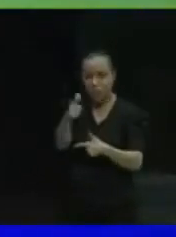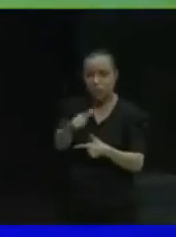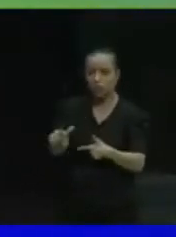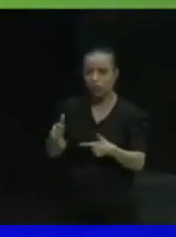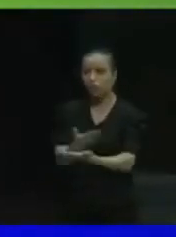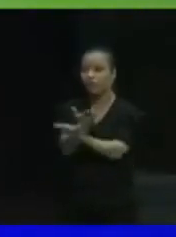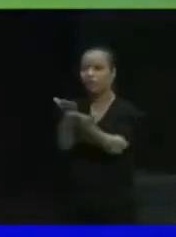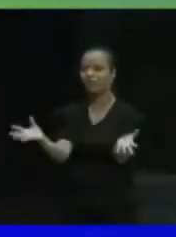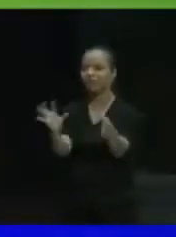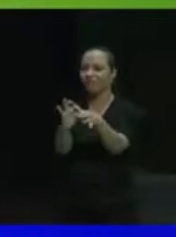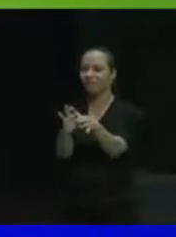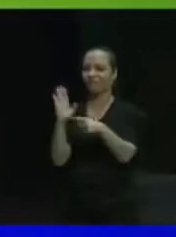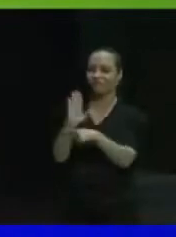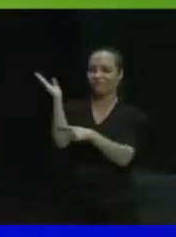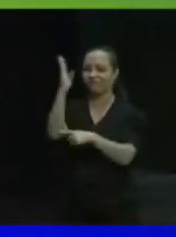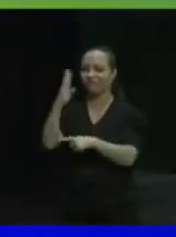Brasil.